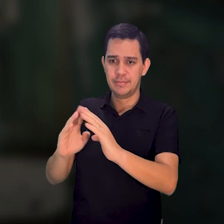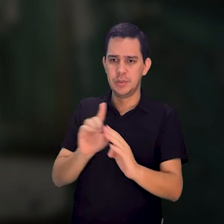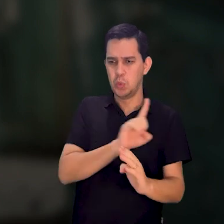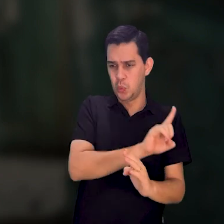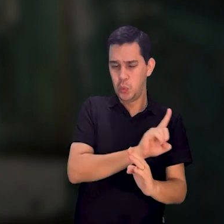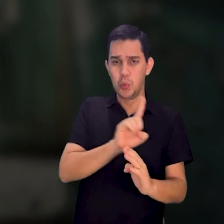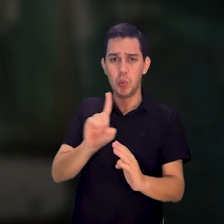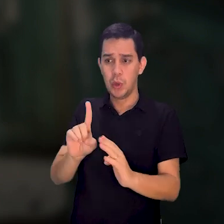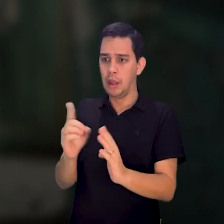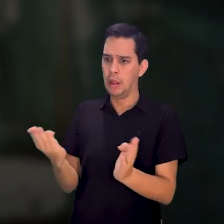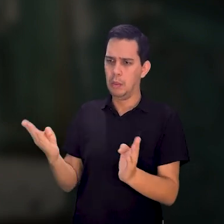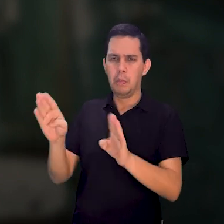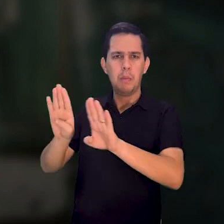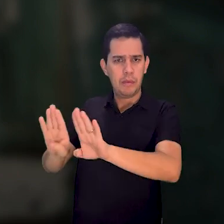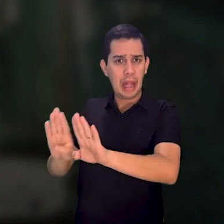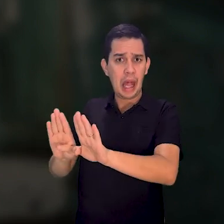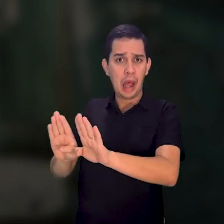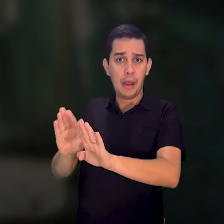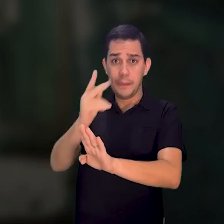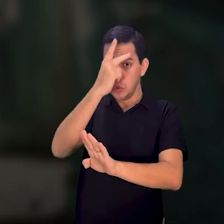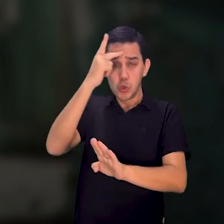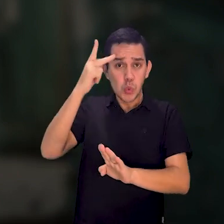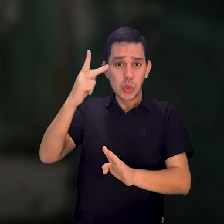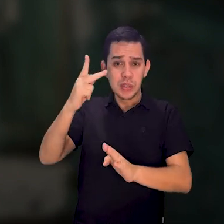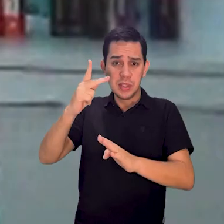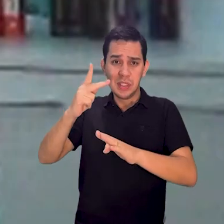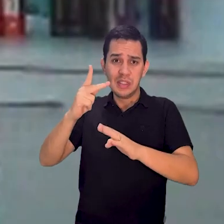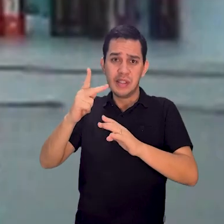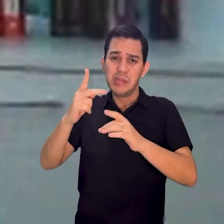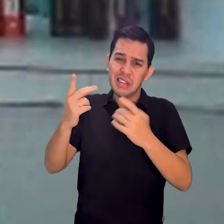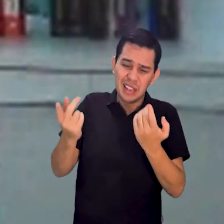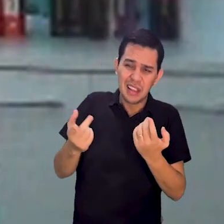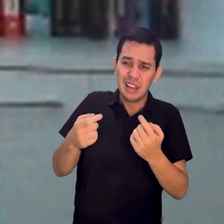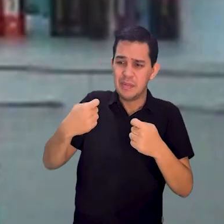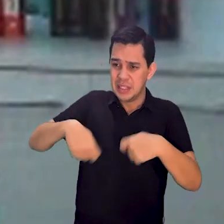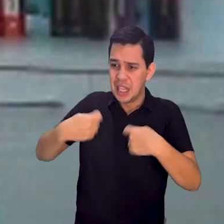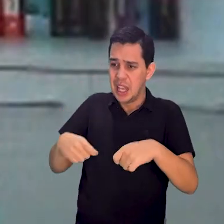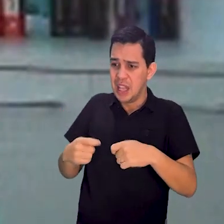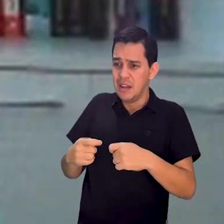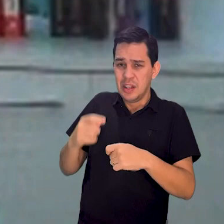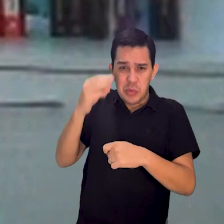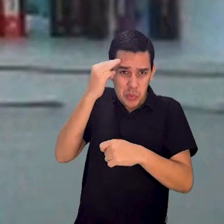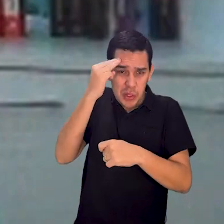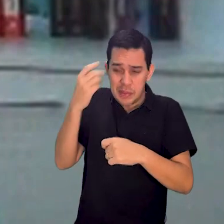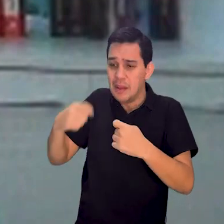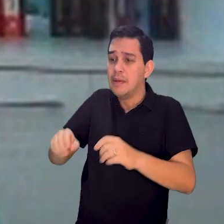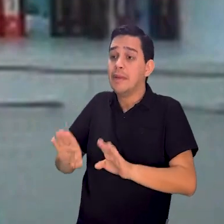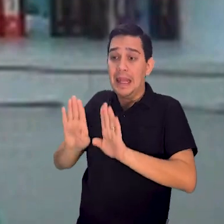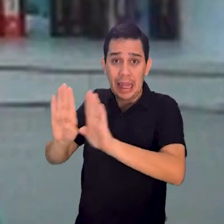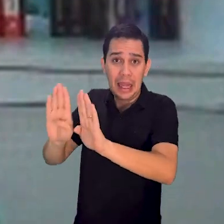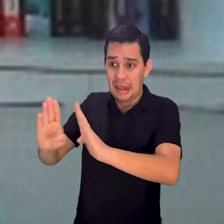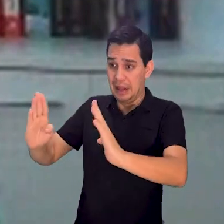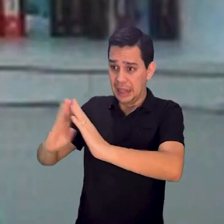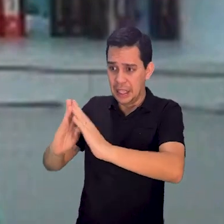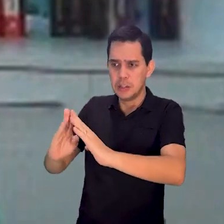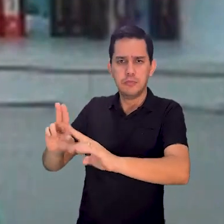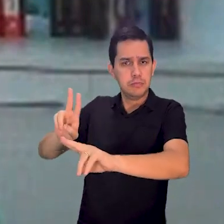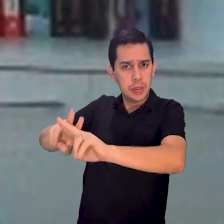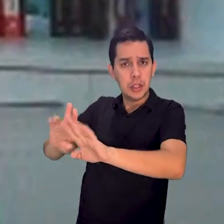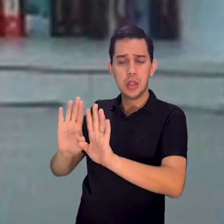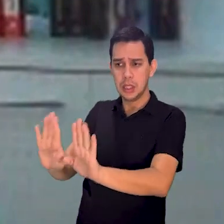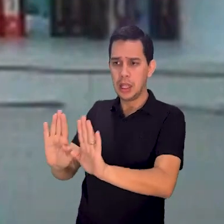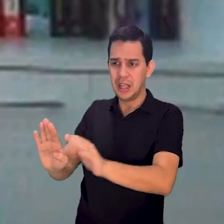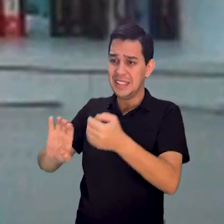asilar, ou seja, se preconizava a internação. Os pacientes eram internados e ali ficavam, eles